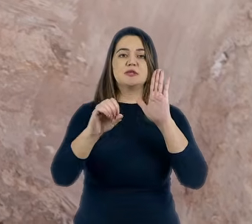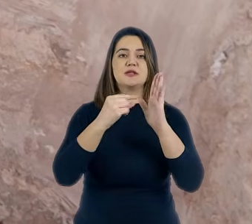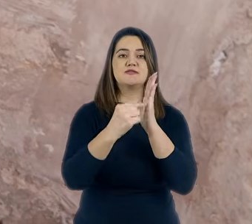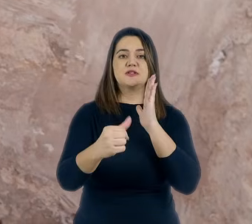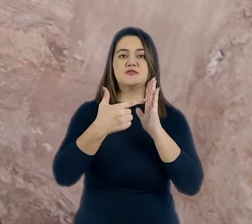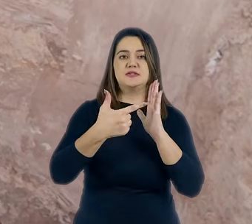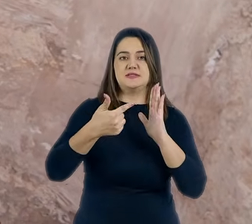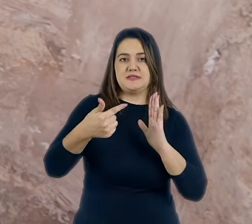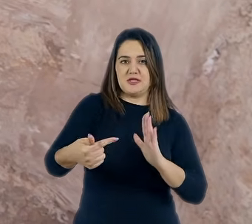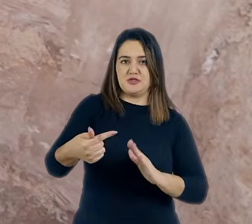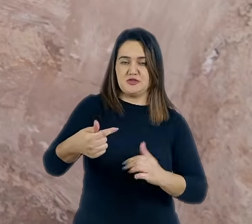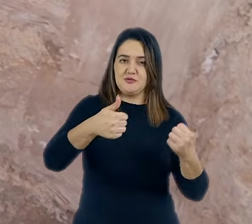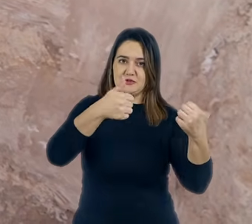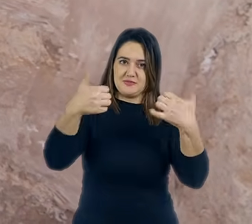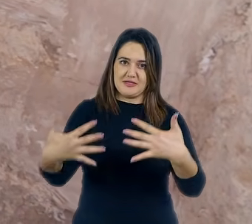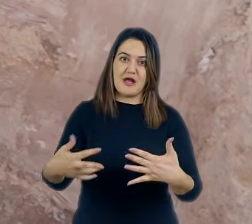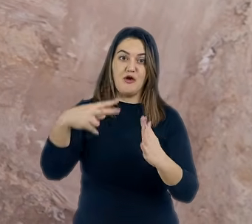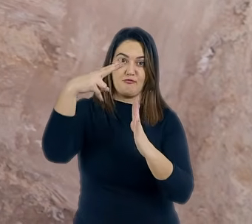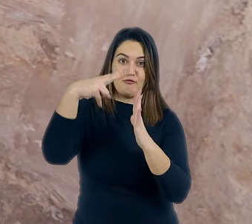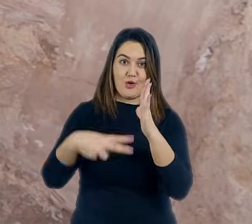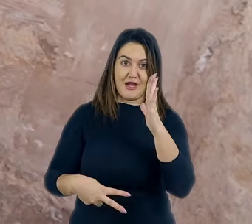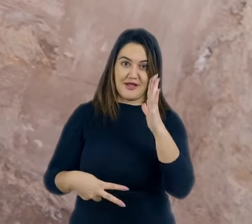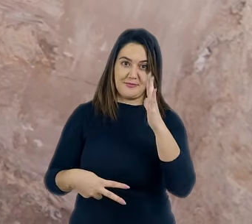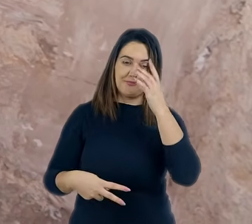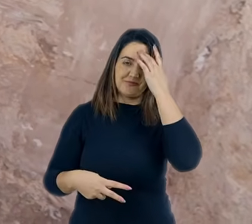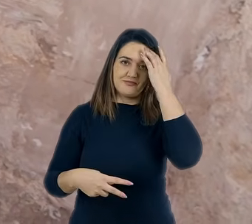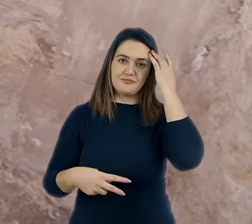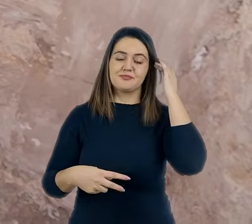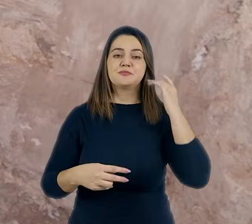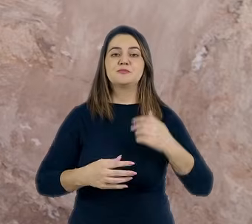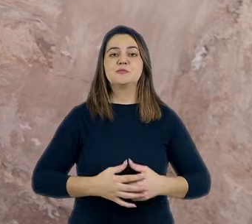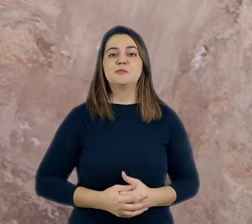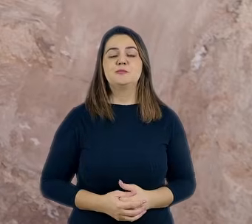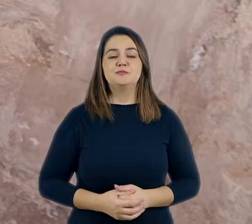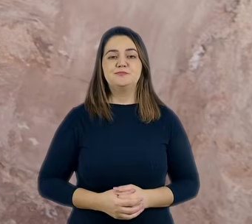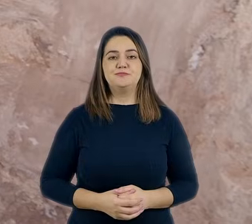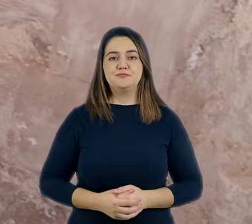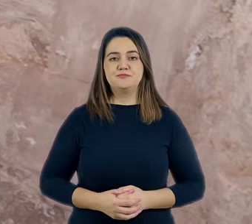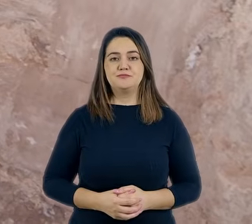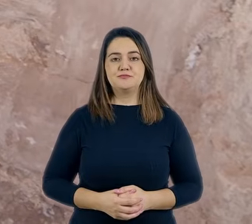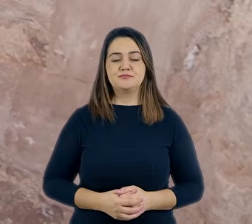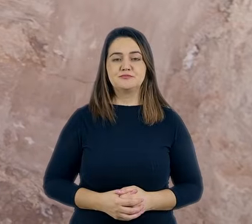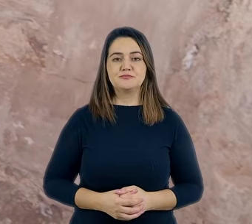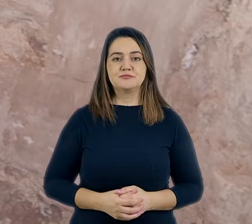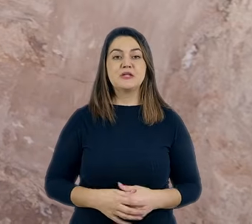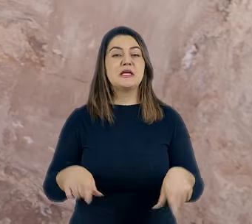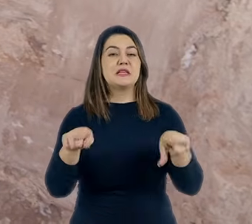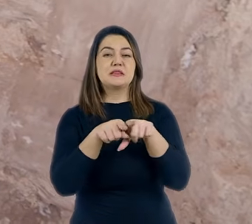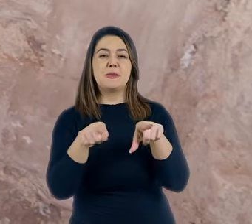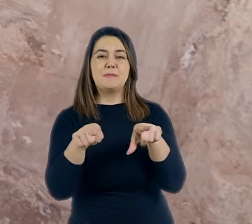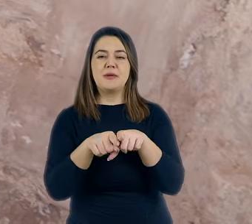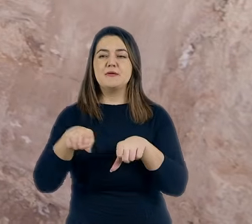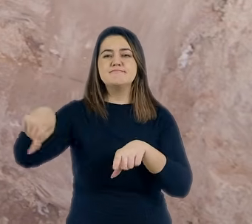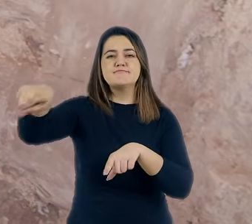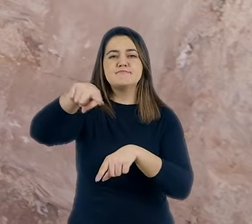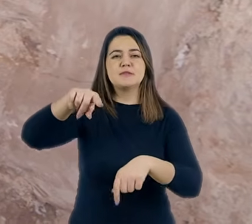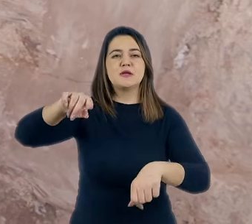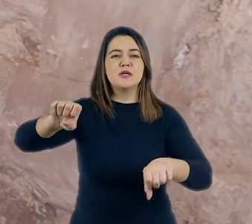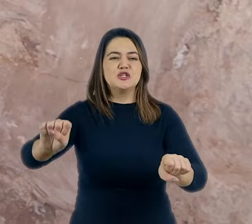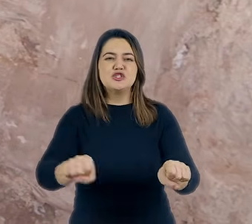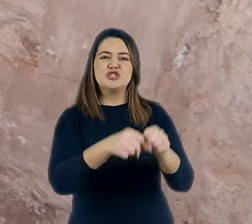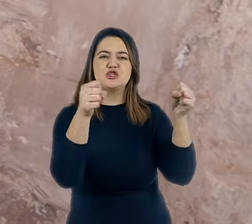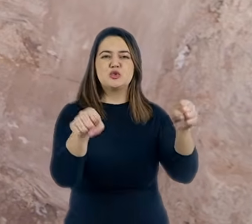versículo 27, diz o seguinte, preste atenção, vou ler aqui na Bíblia, no próprio altar aqui de Baal. Também